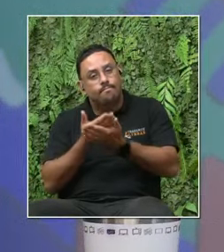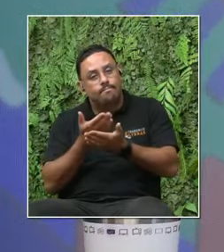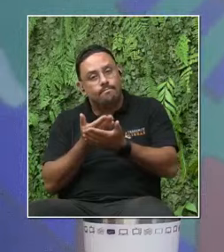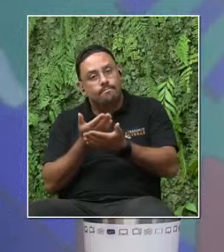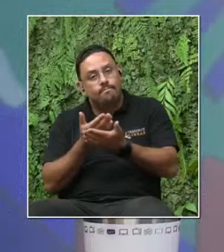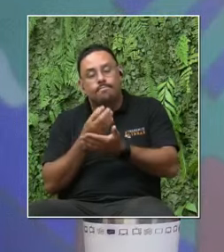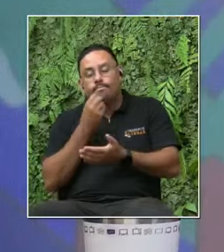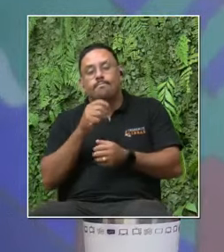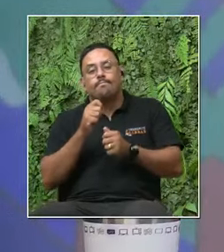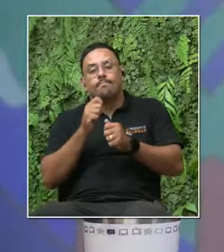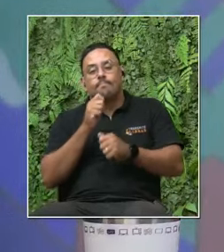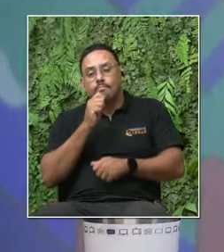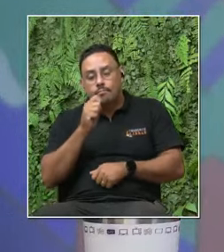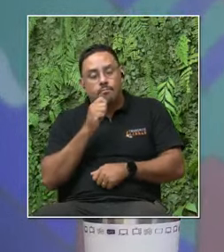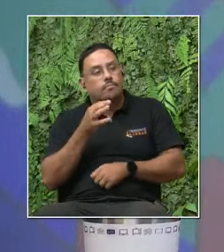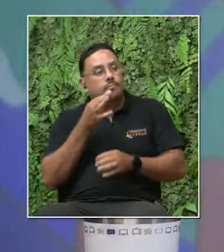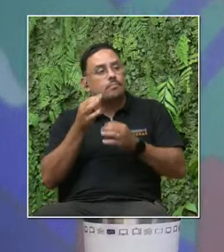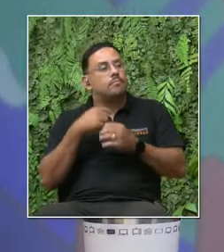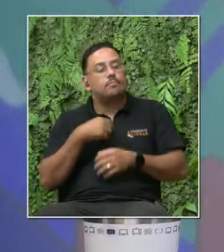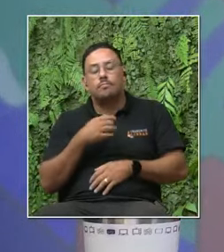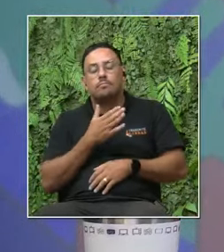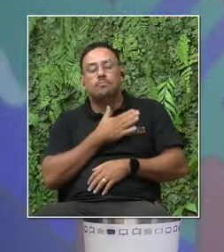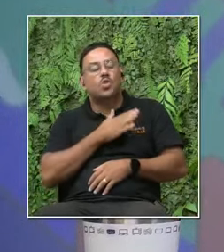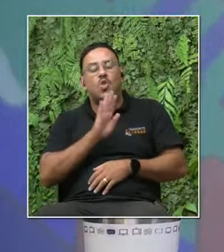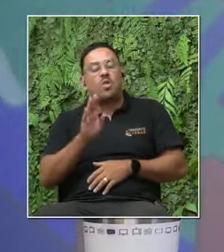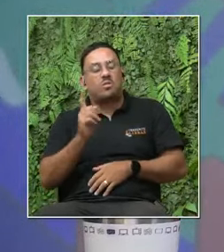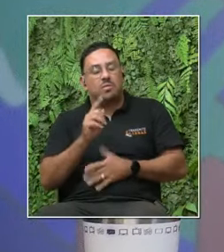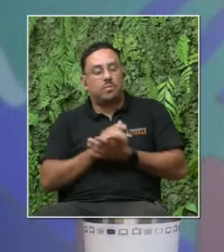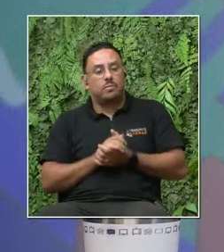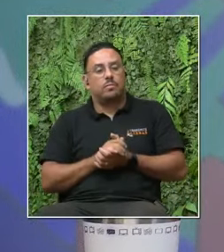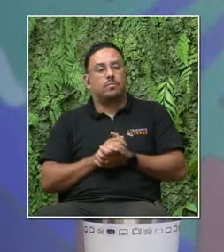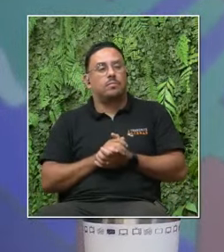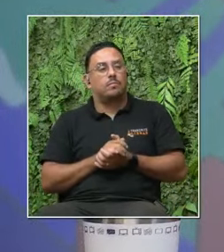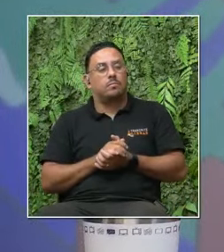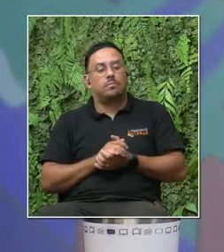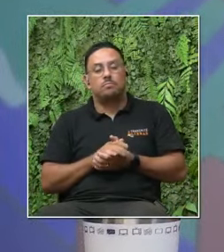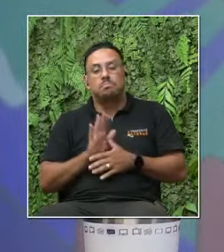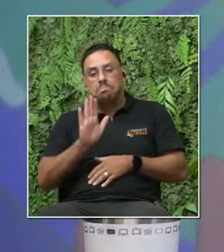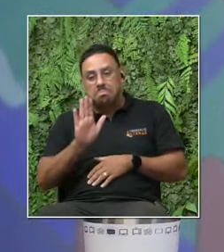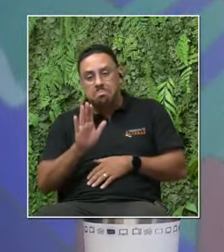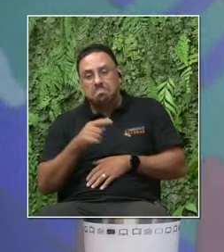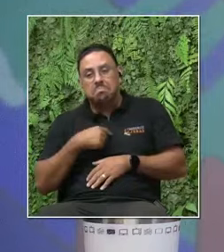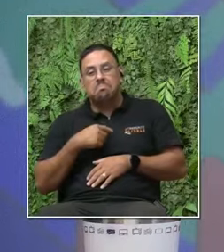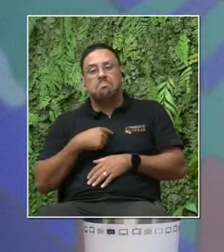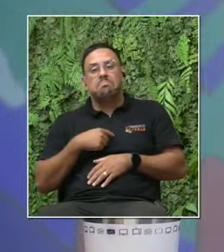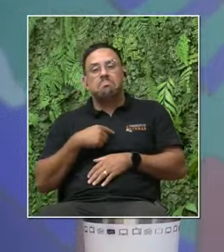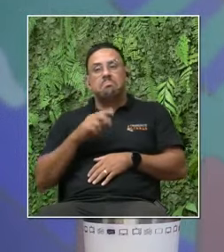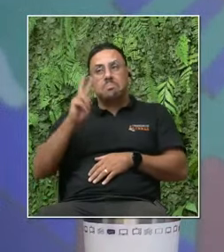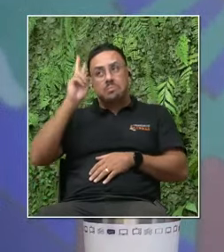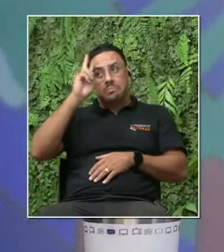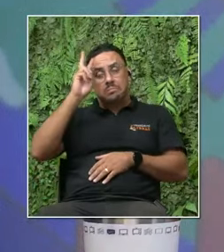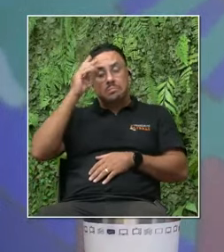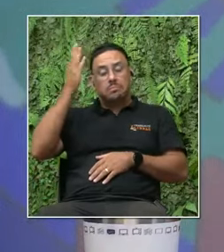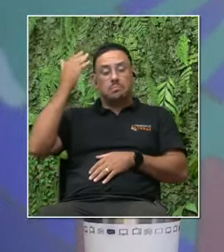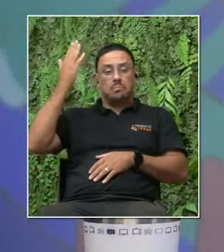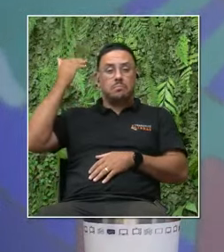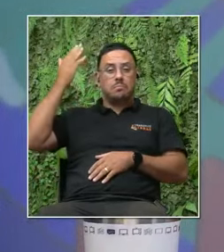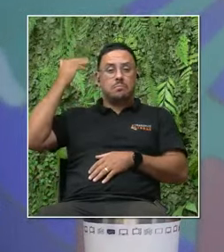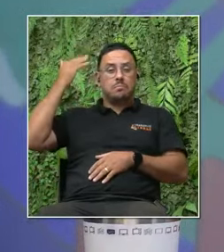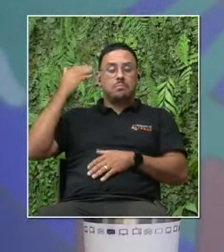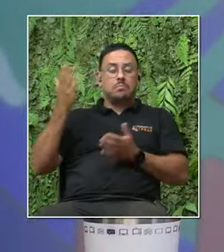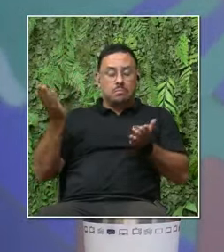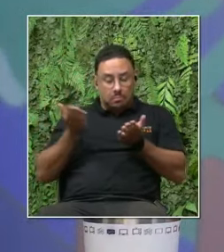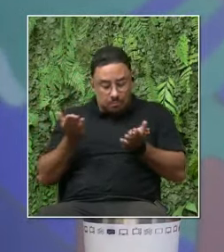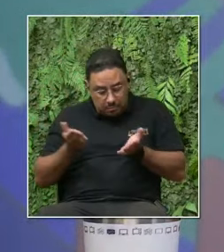bom eu não sou fã de entrevista coletiva não todo mundo sabe disso né e o histórico recente inclusive